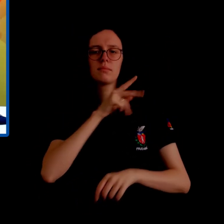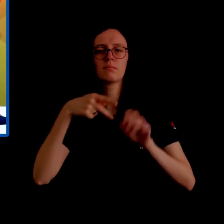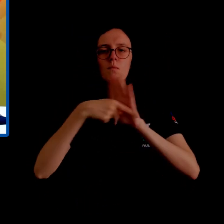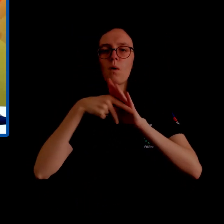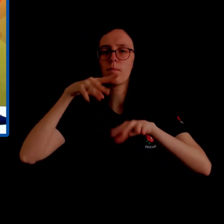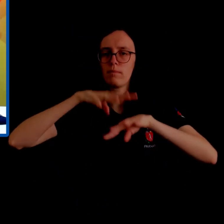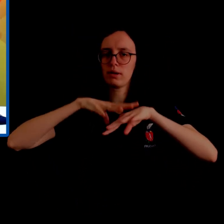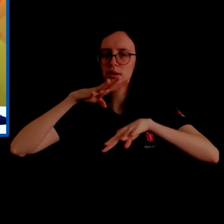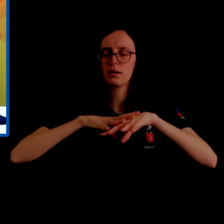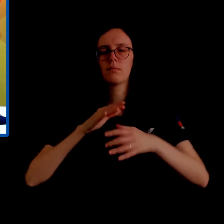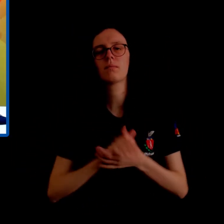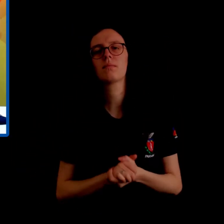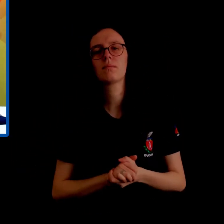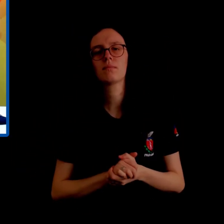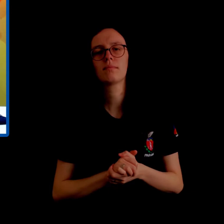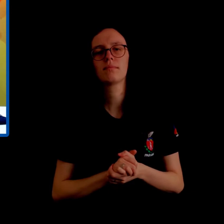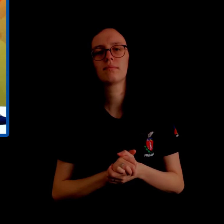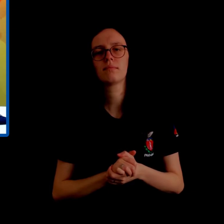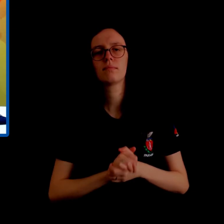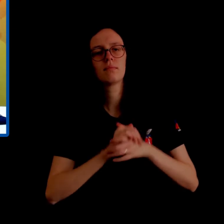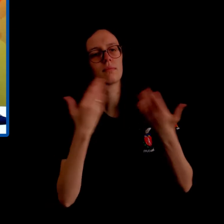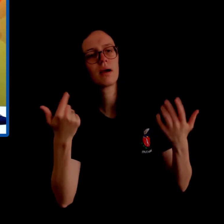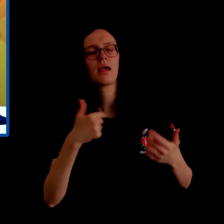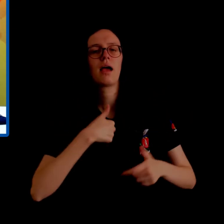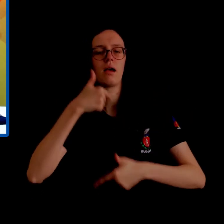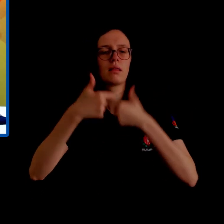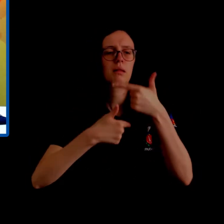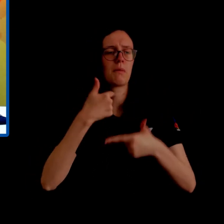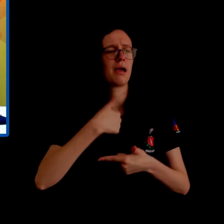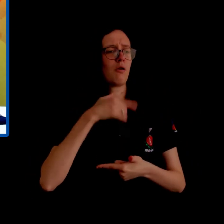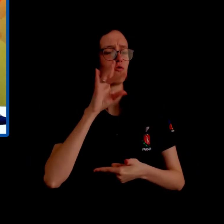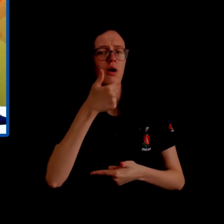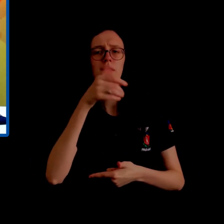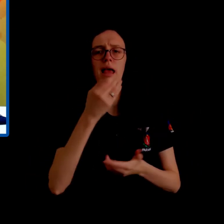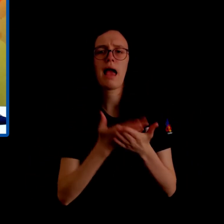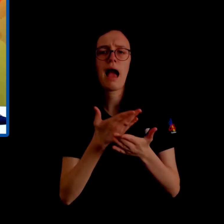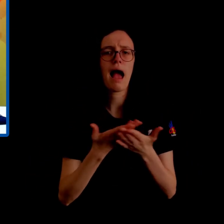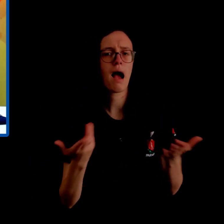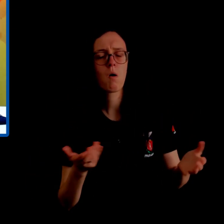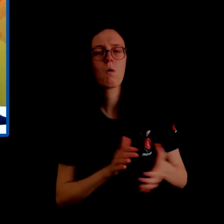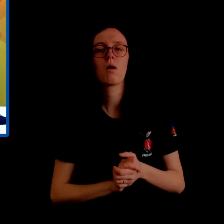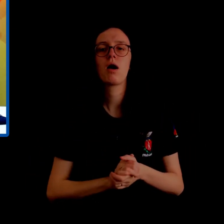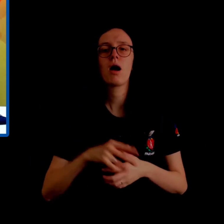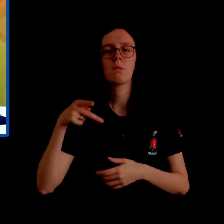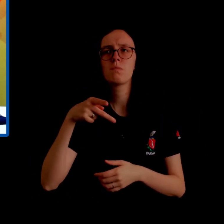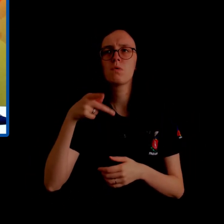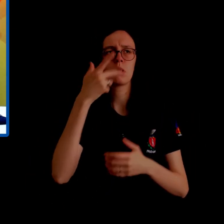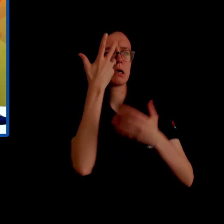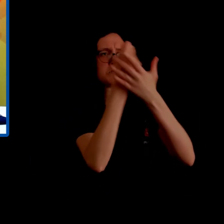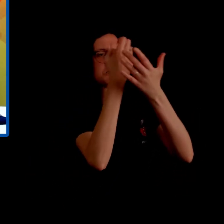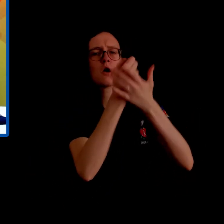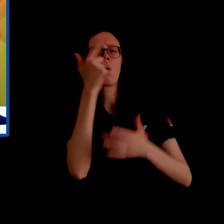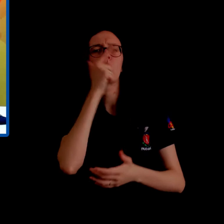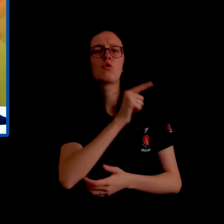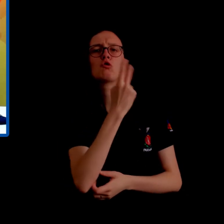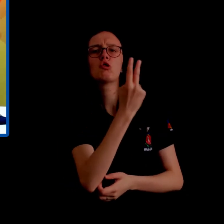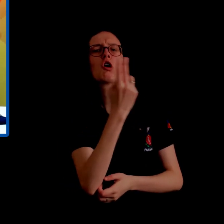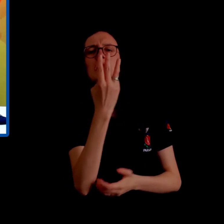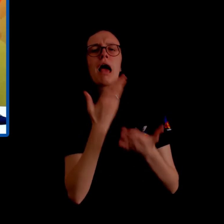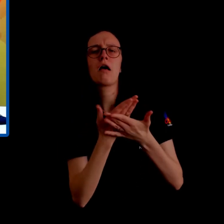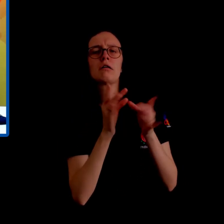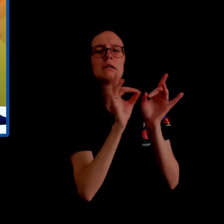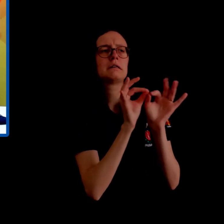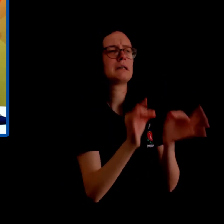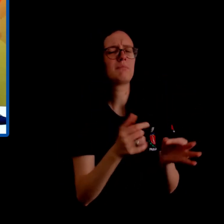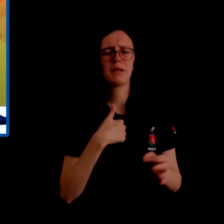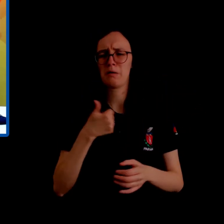matemática, e ela falava assim, olha, eu trabalho isso aqui em 10 aulas, né? E a professora aí que gravou trabalhou em 2, 3, né?